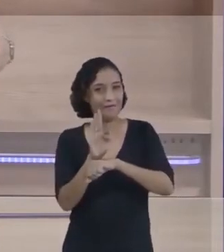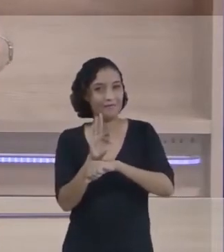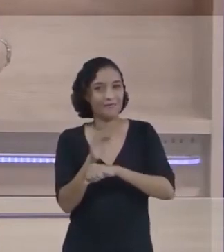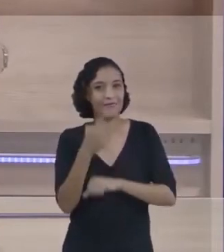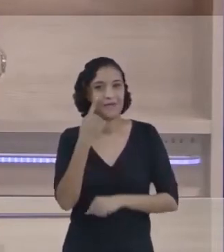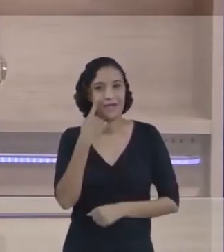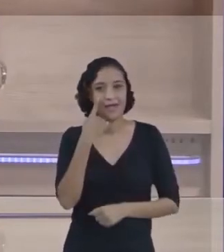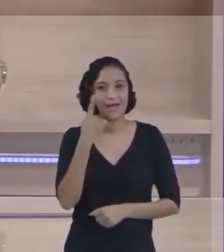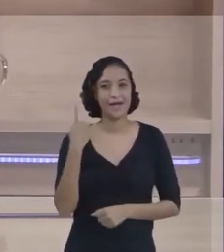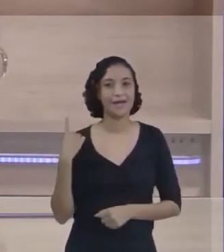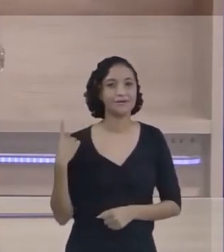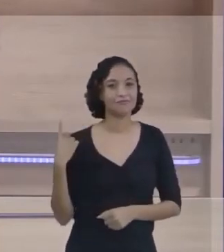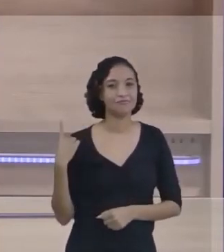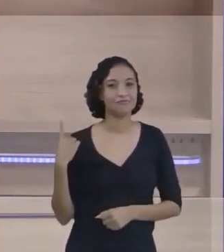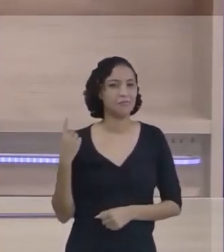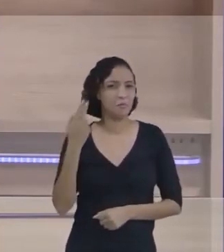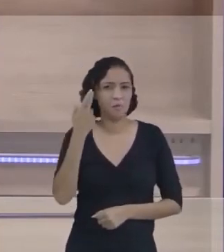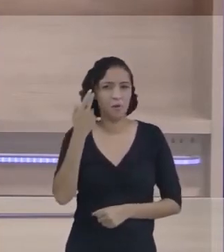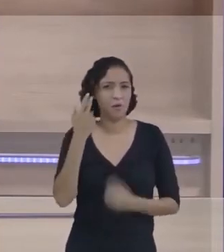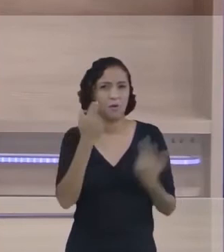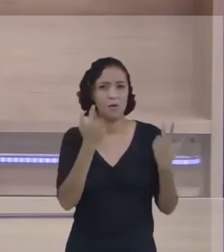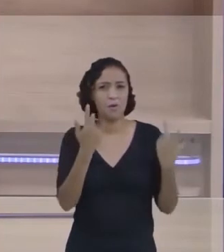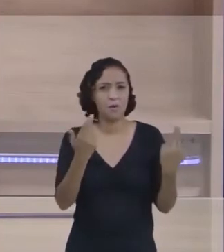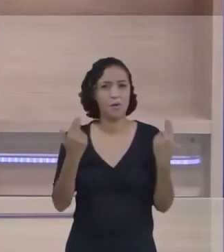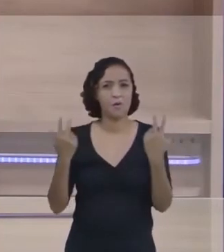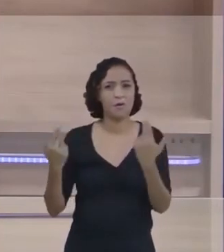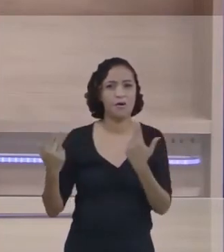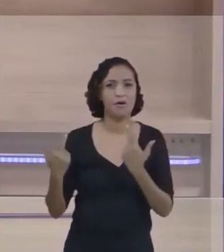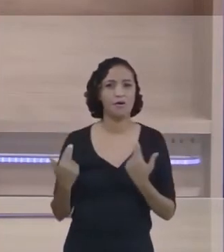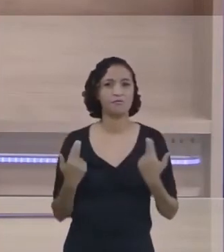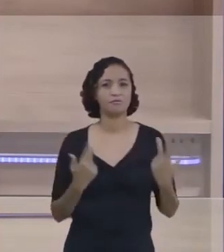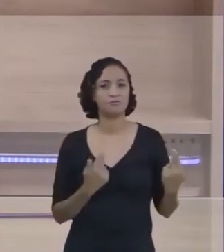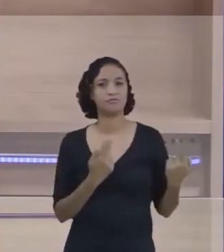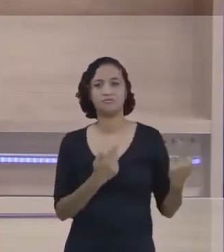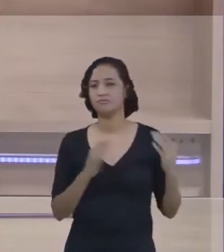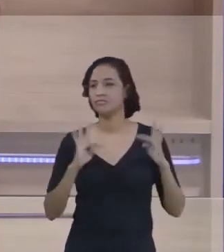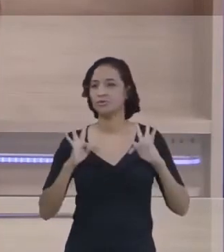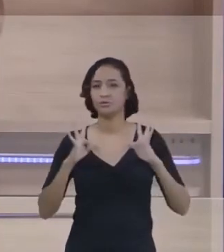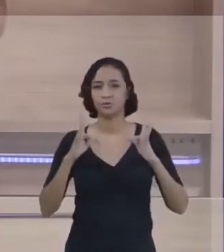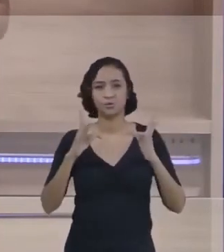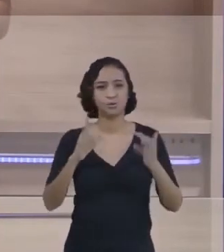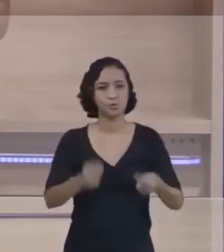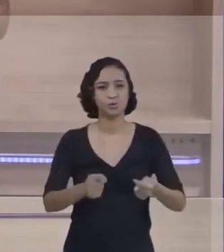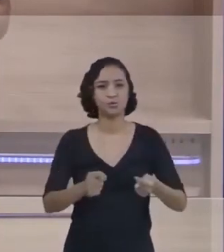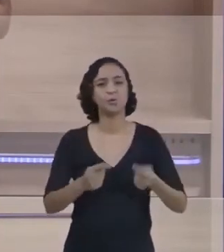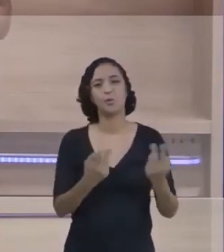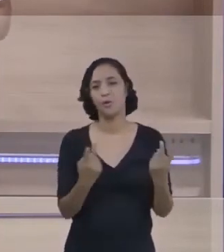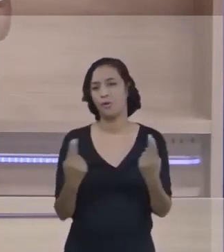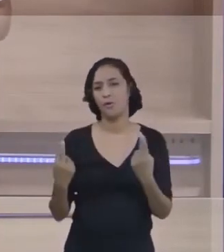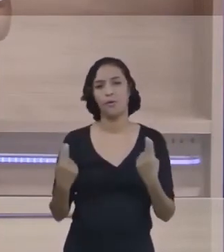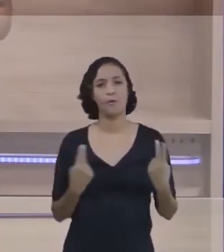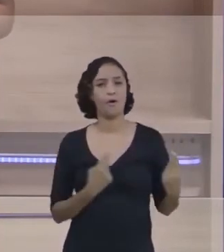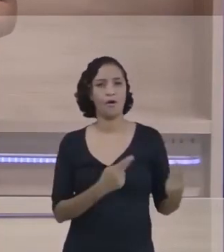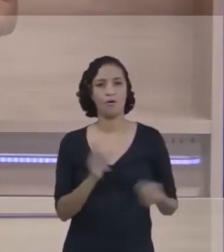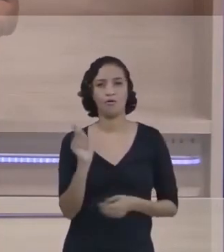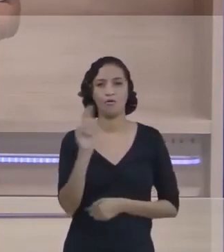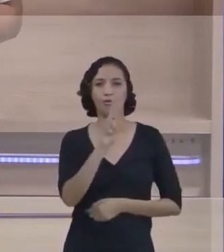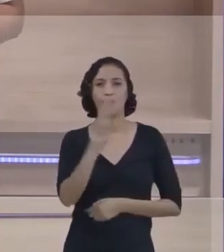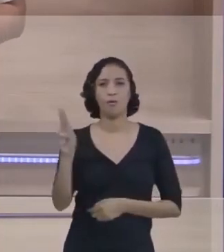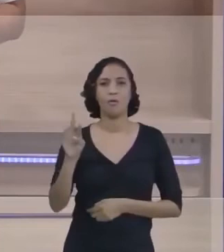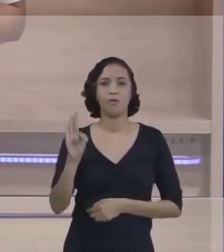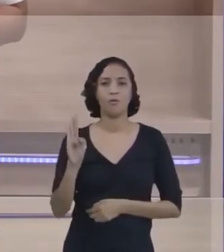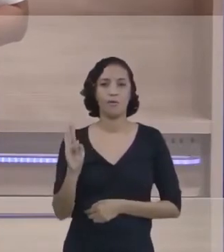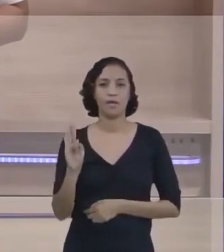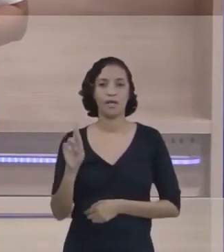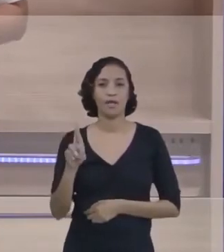Essa medida aqui é comum para todos, Então, por isso o nome convencional. Então, essa aqui é a trena. Agora, você